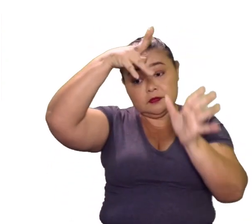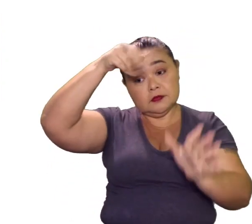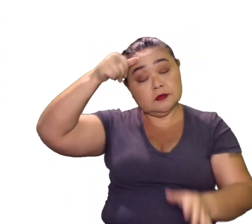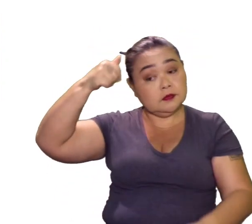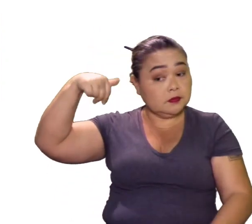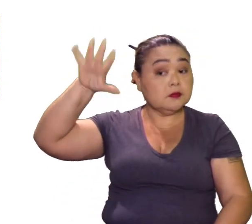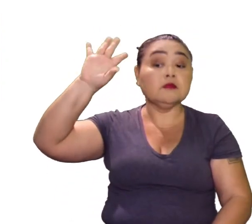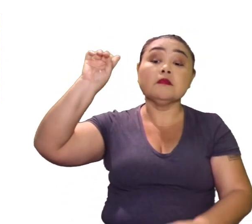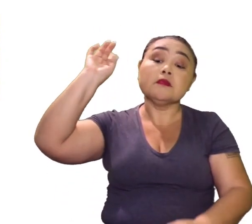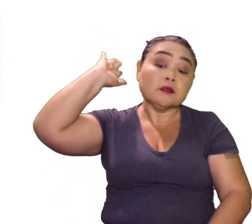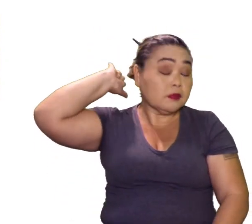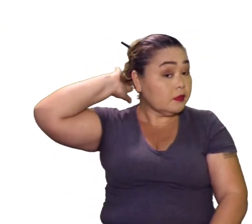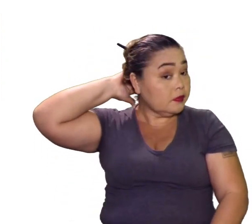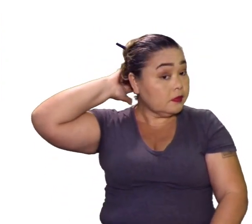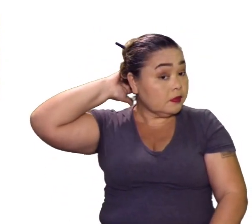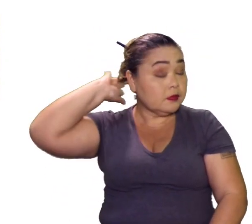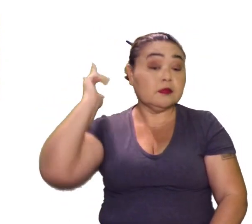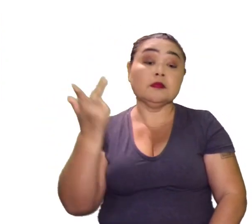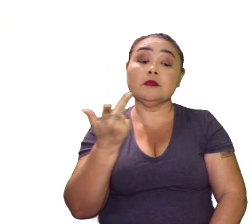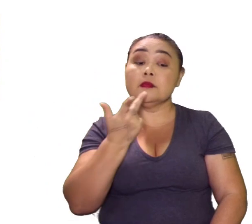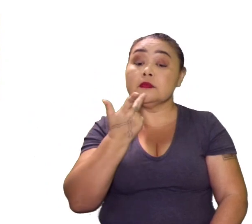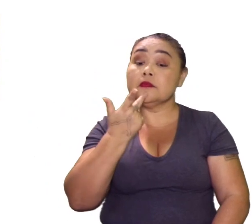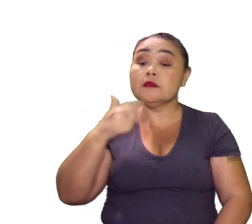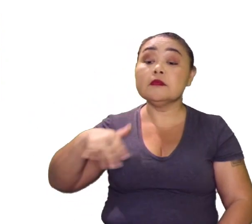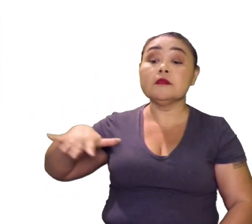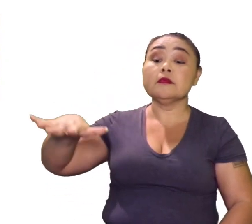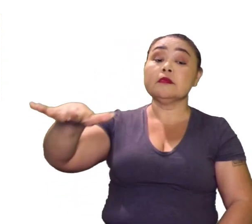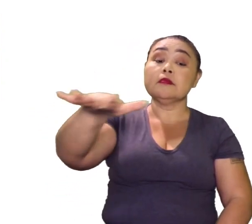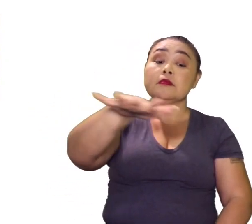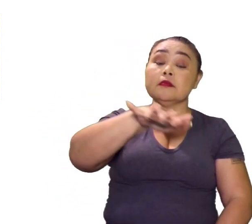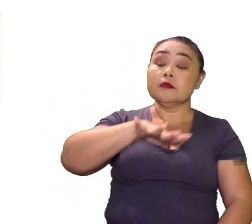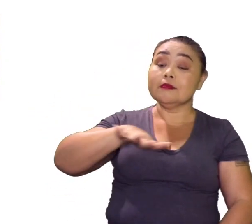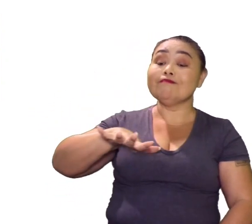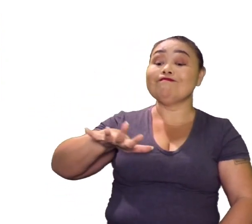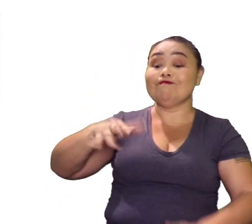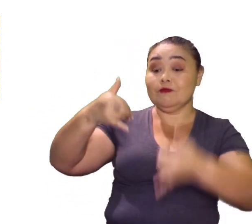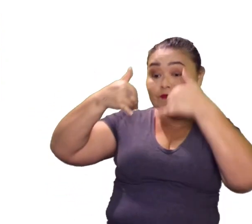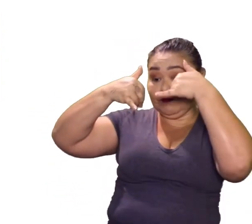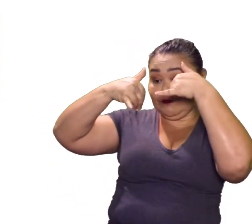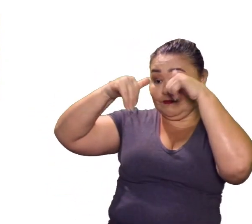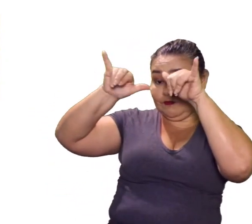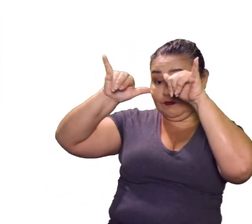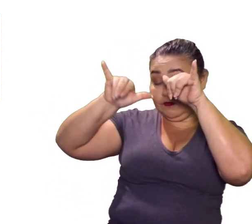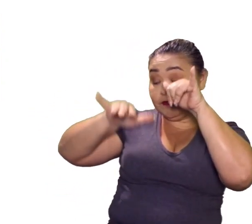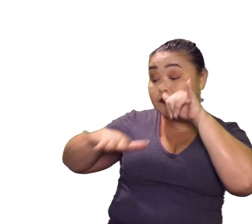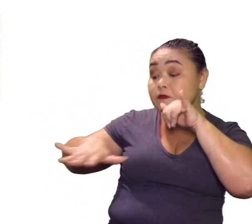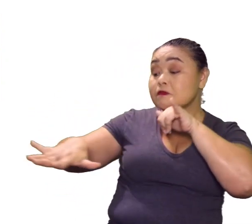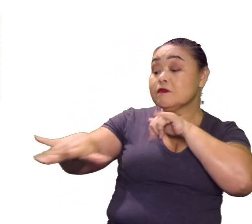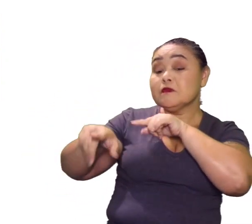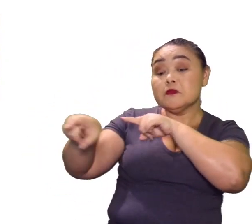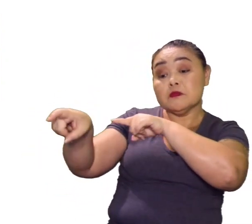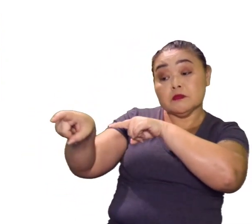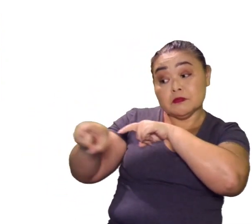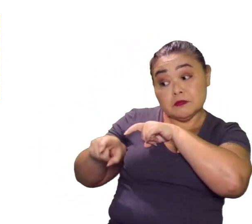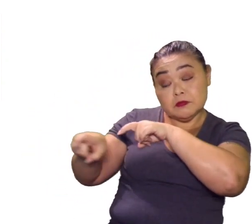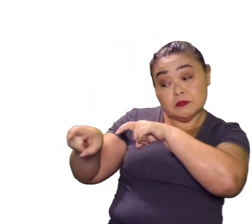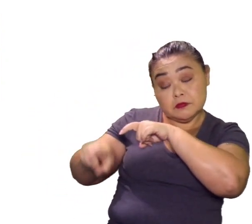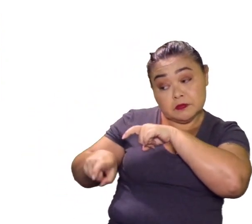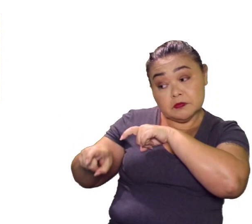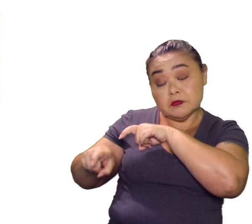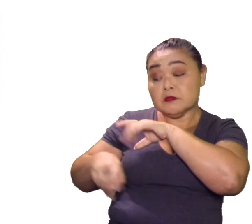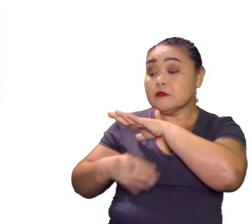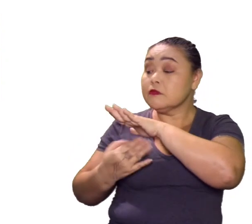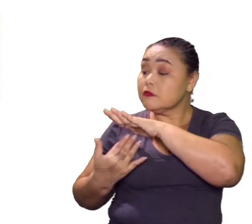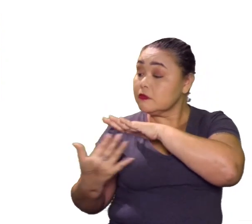Pará. Nessa região foi o que a gente acabou de falar, ó, a pecuária e a atividade agrícola, no caso as plantações